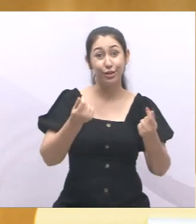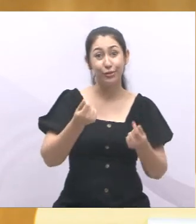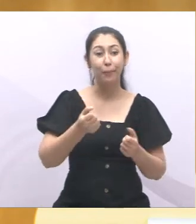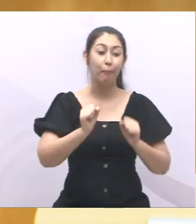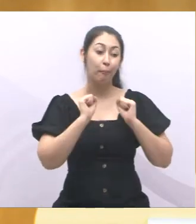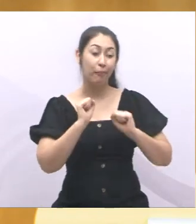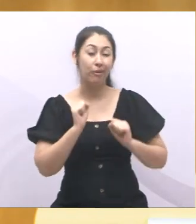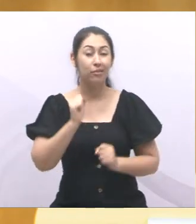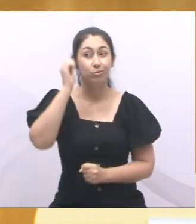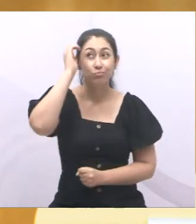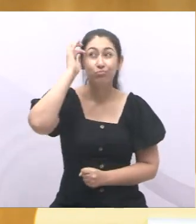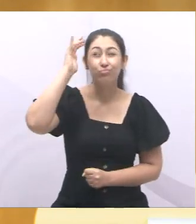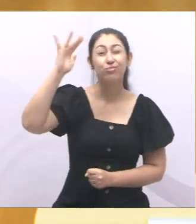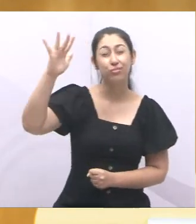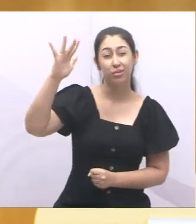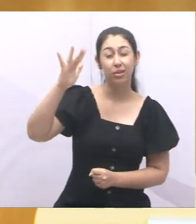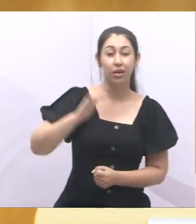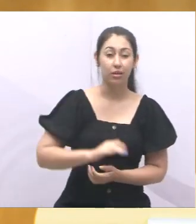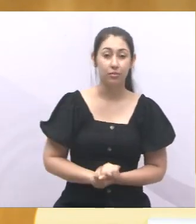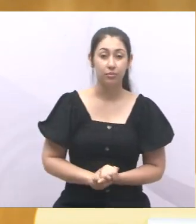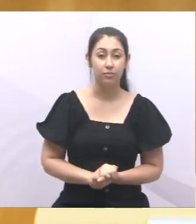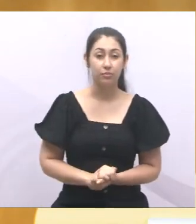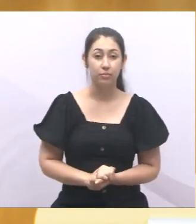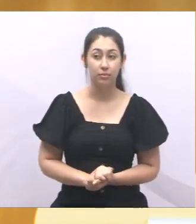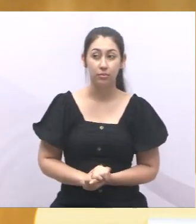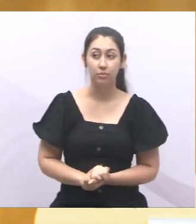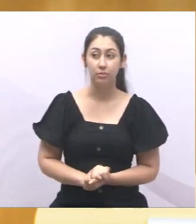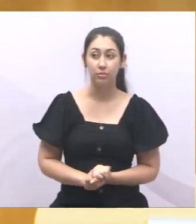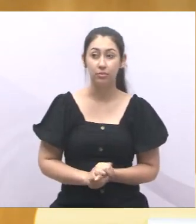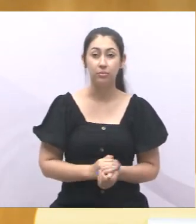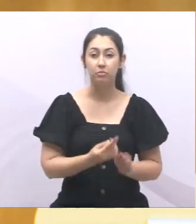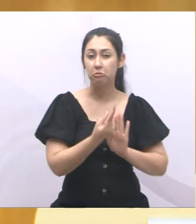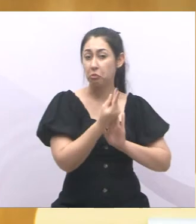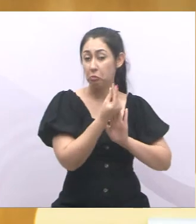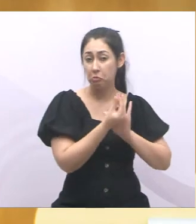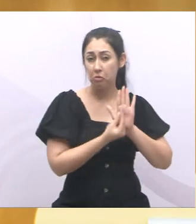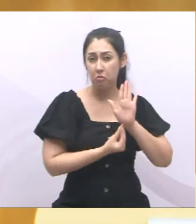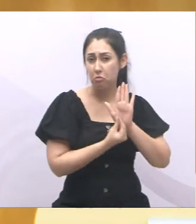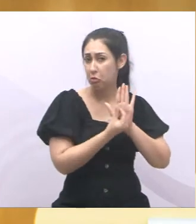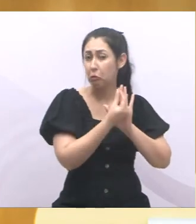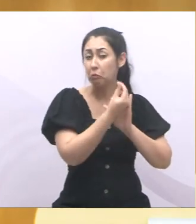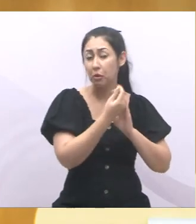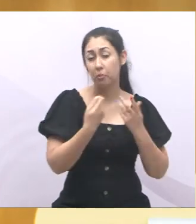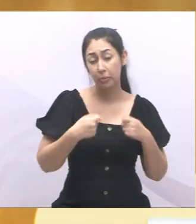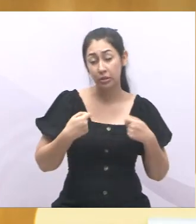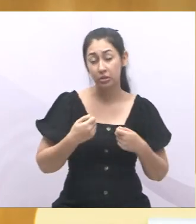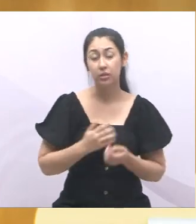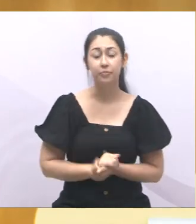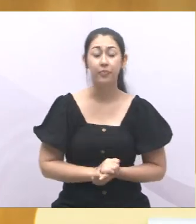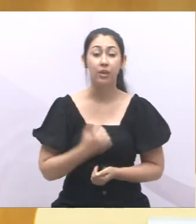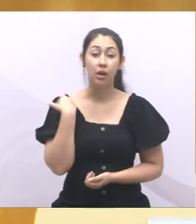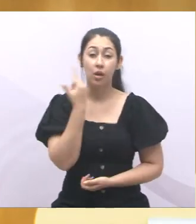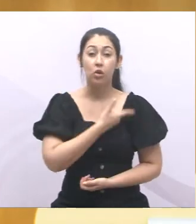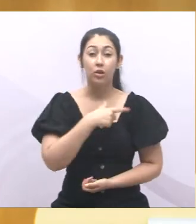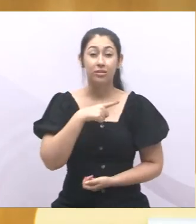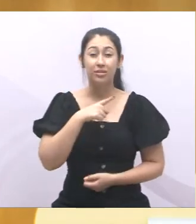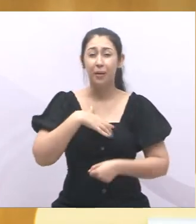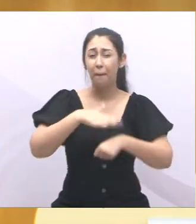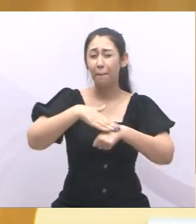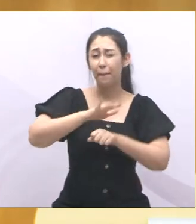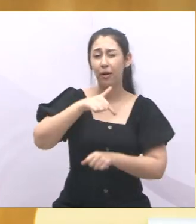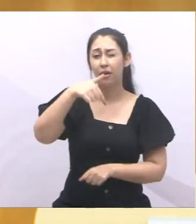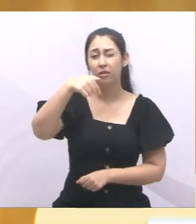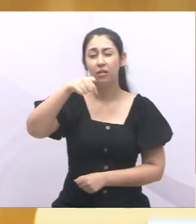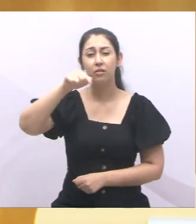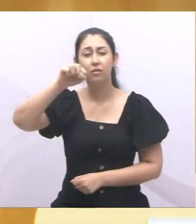de serem viabilizados economicamente. Pois em nossa cidade temos mais de 7.000